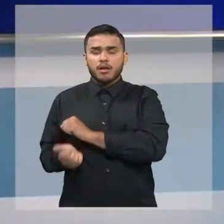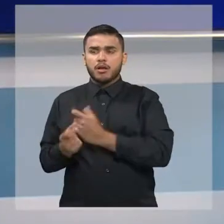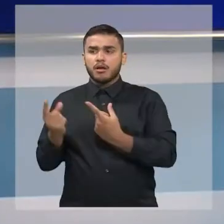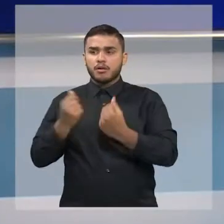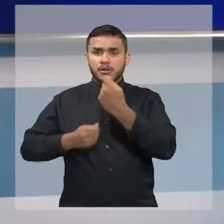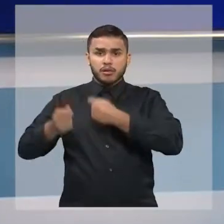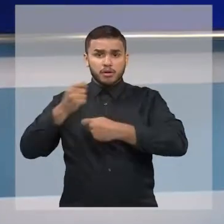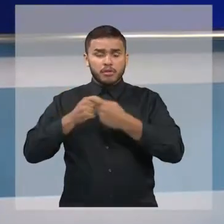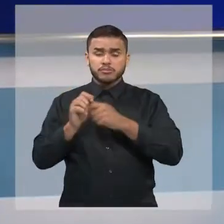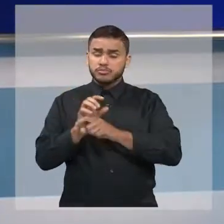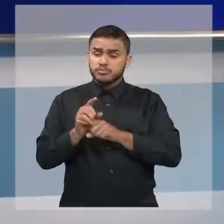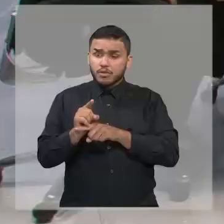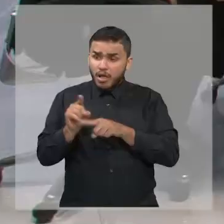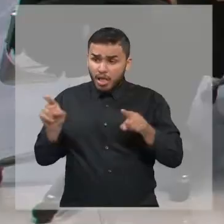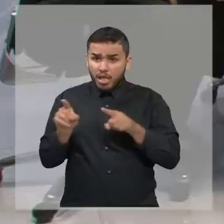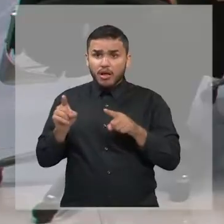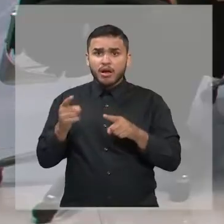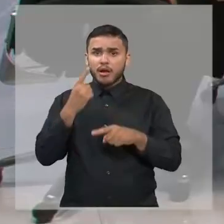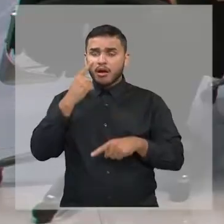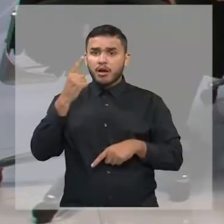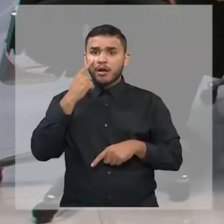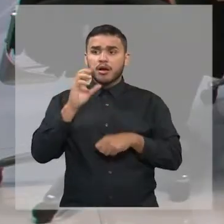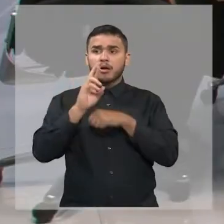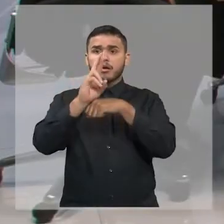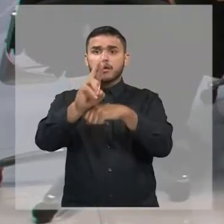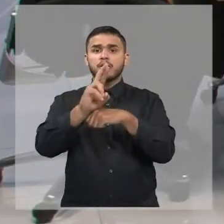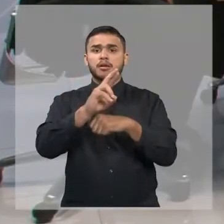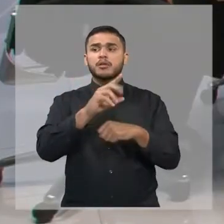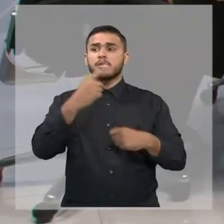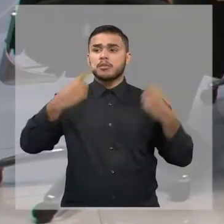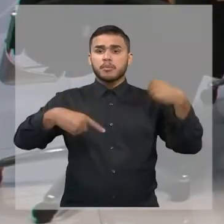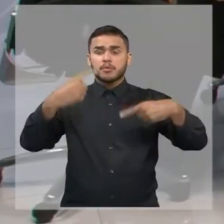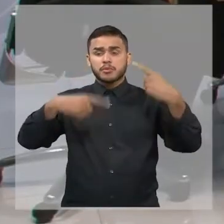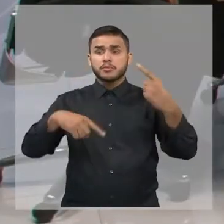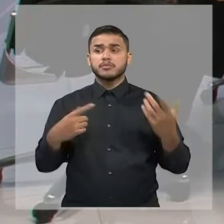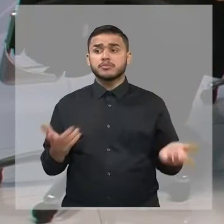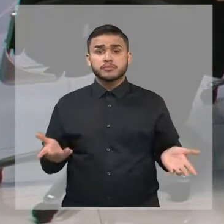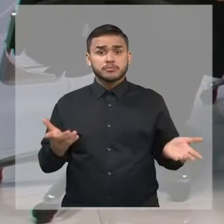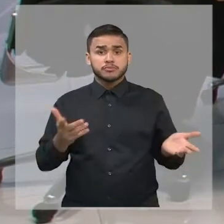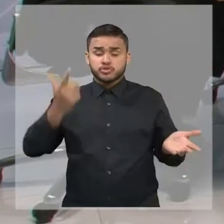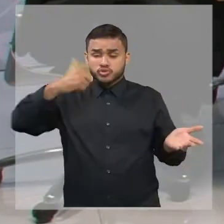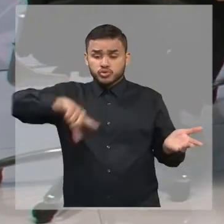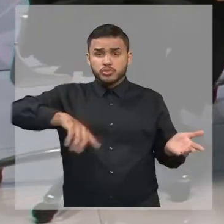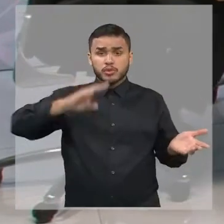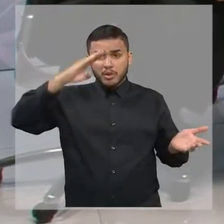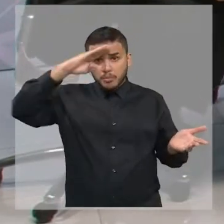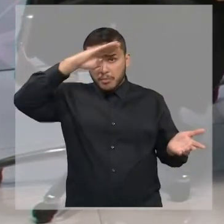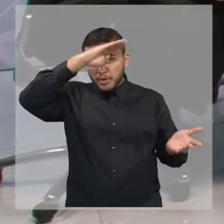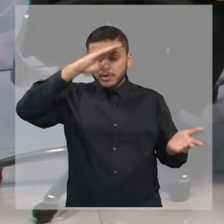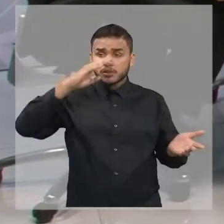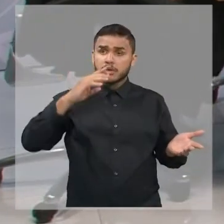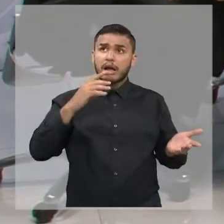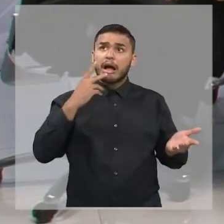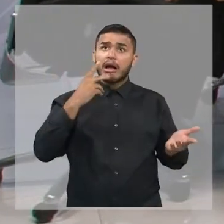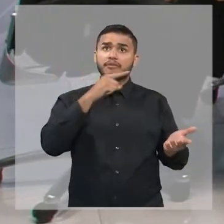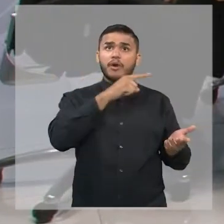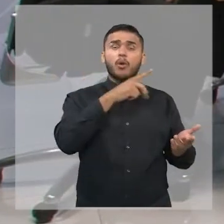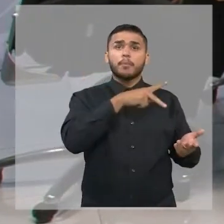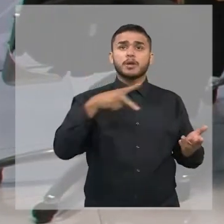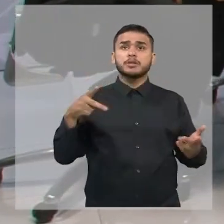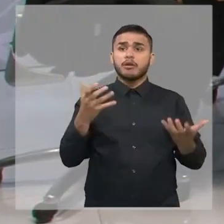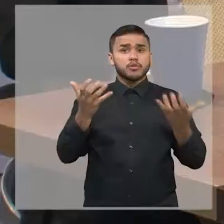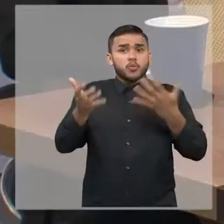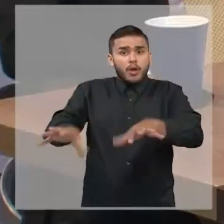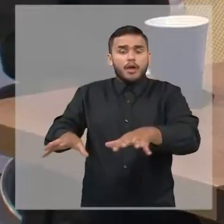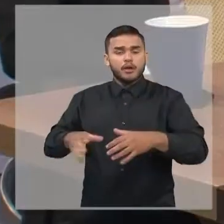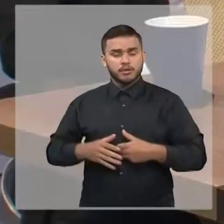promoveu essa corrupção nesse conluio com a representação política. Mas já se reelegeu o presidente envolvido em escândalo. Claro, eu queria